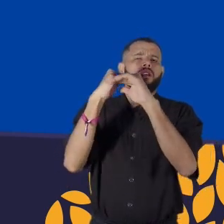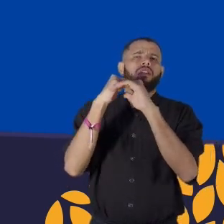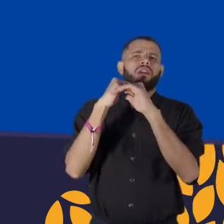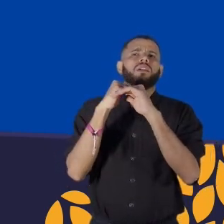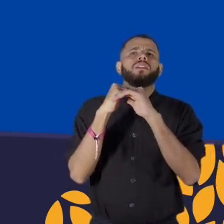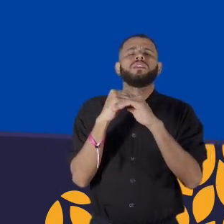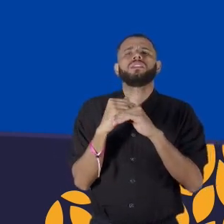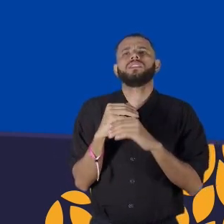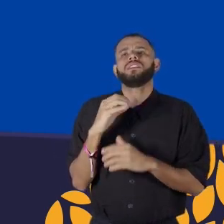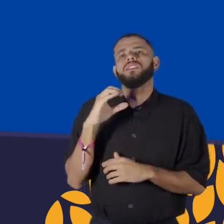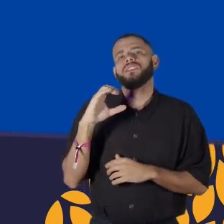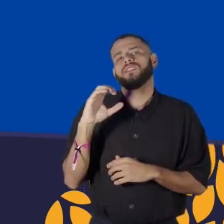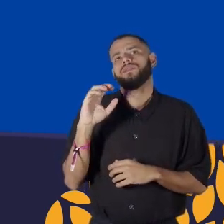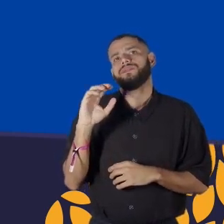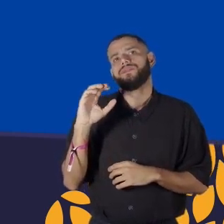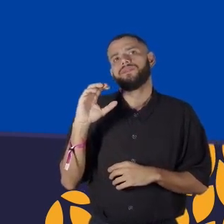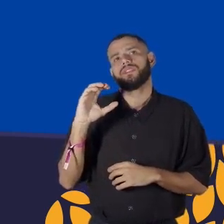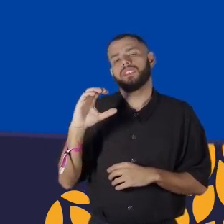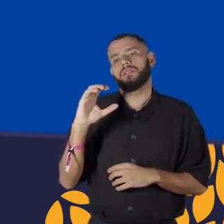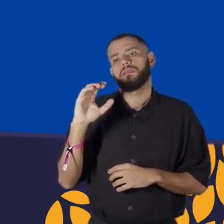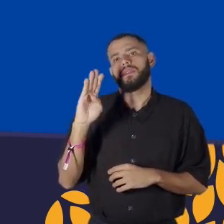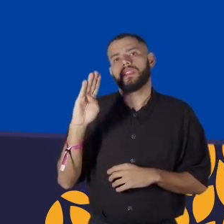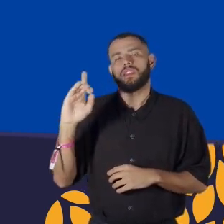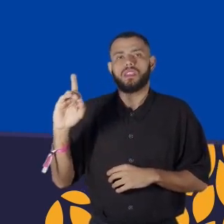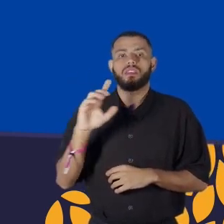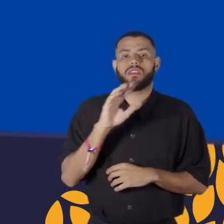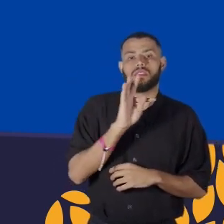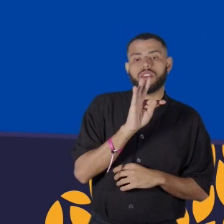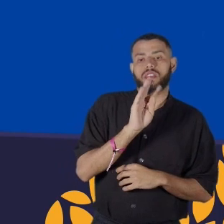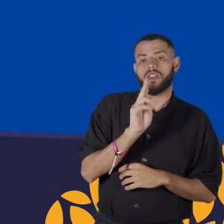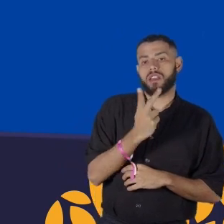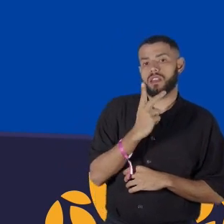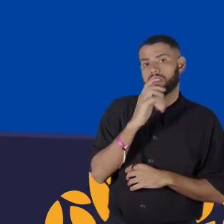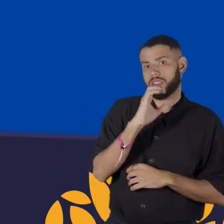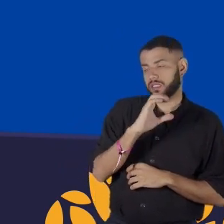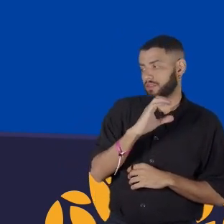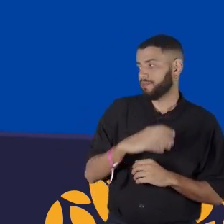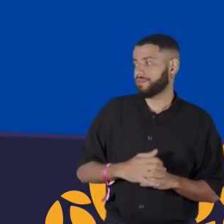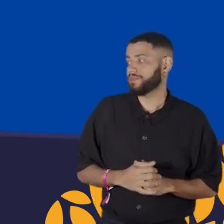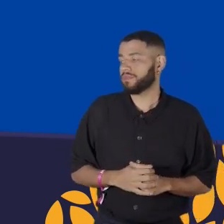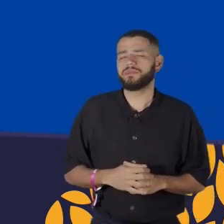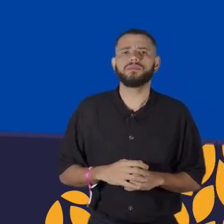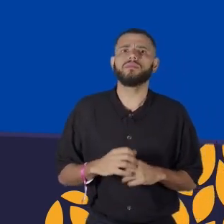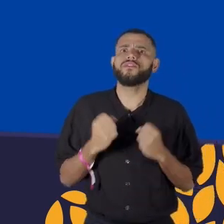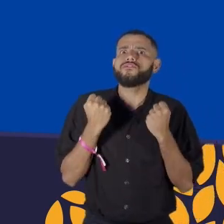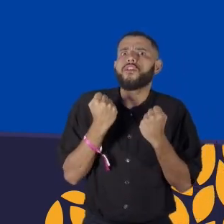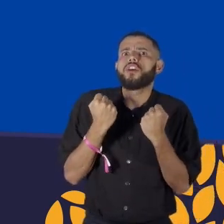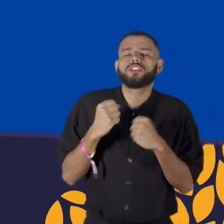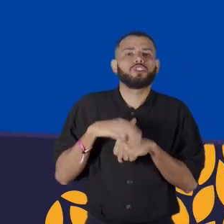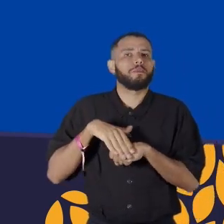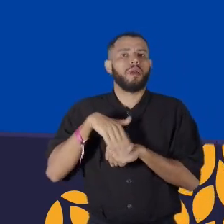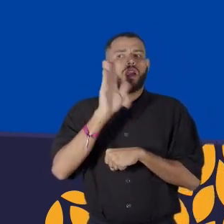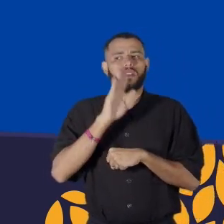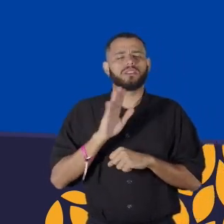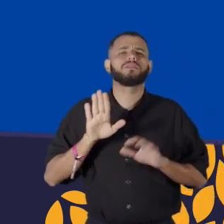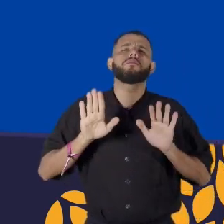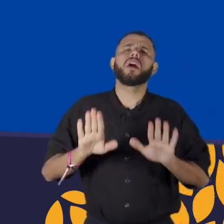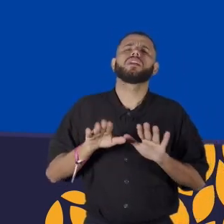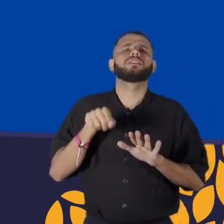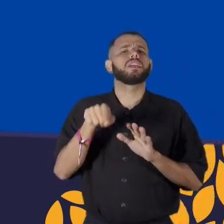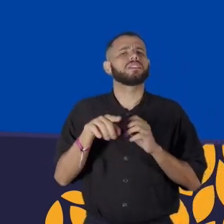Uma planta similar de CBD e THC já tem uma potência mais leve em alguns casos, mas também é mais